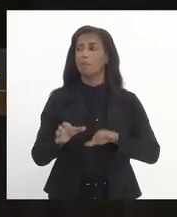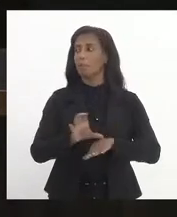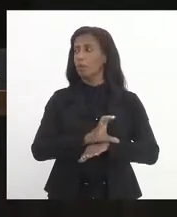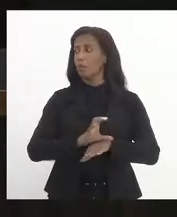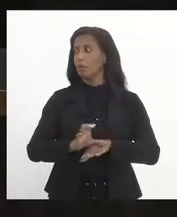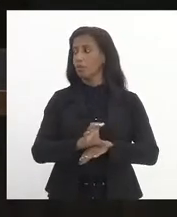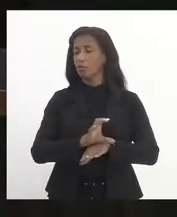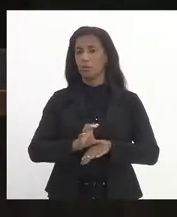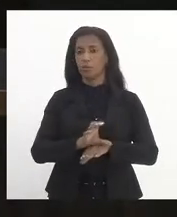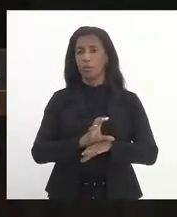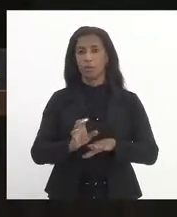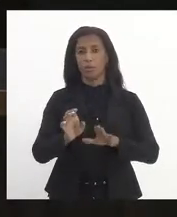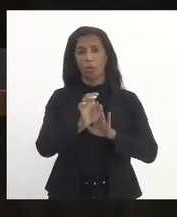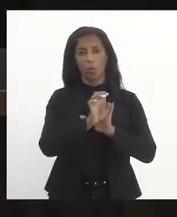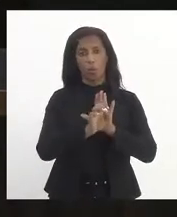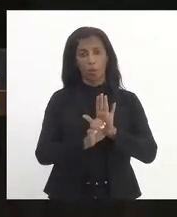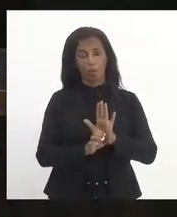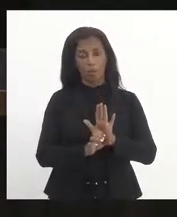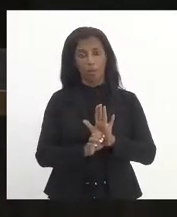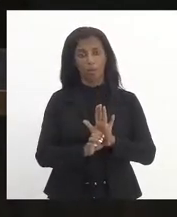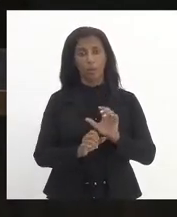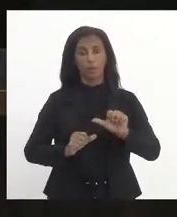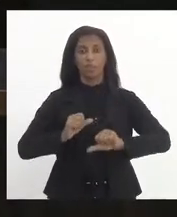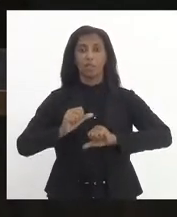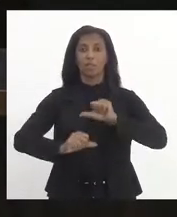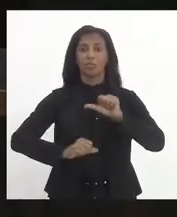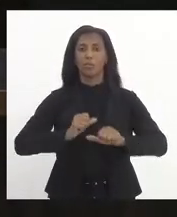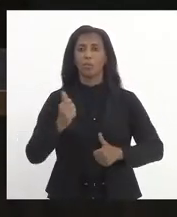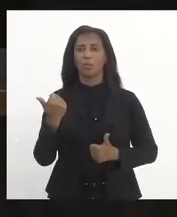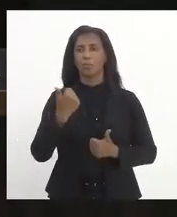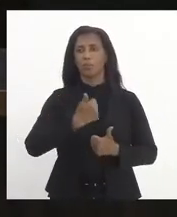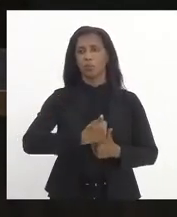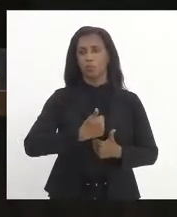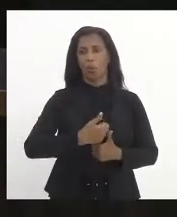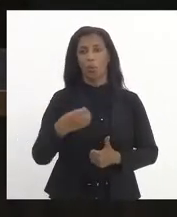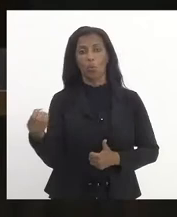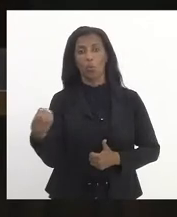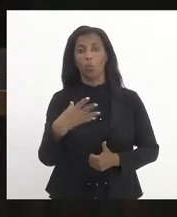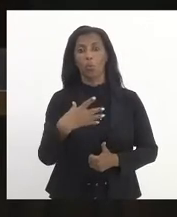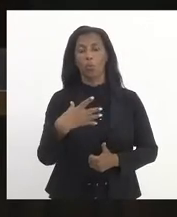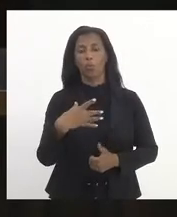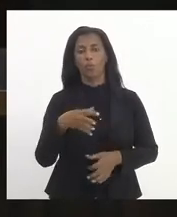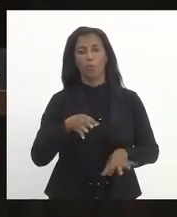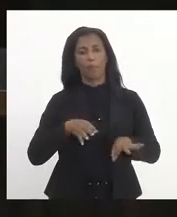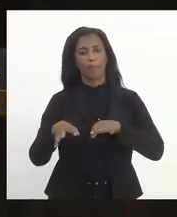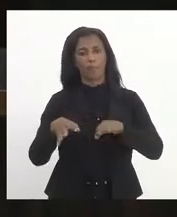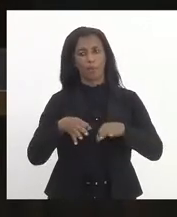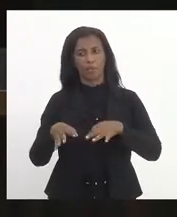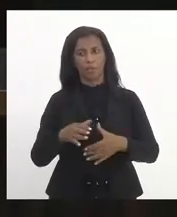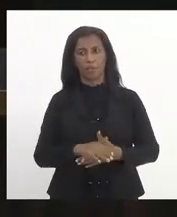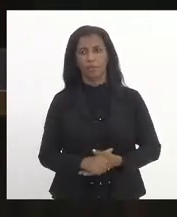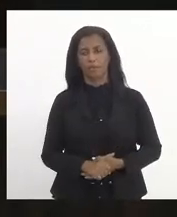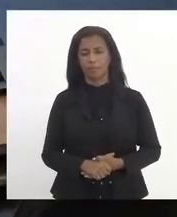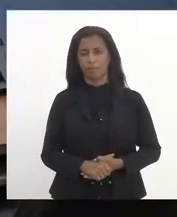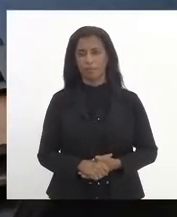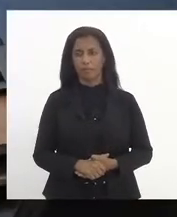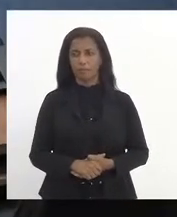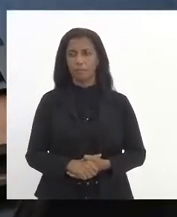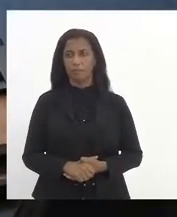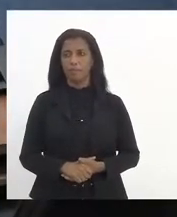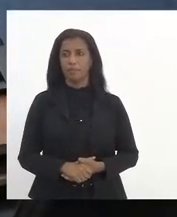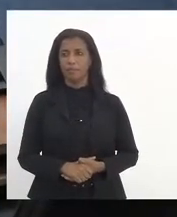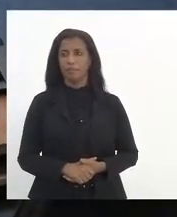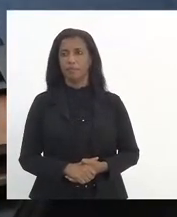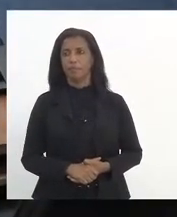com emendas, transformando para substitutivo. Vai fazer um novo projeto. Faz um novo projeto, tá bom. É isso que eu estou propondo. Perfeito, perfeito. E